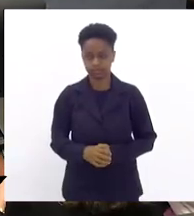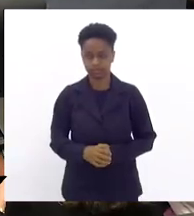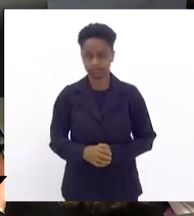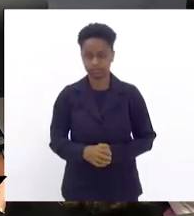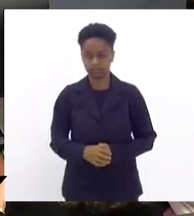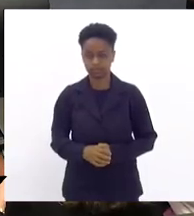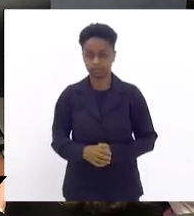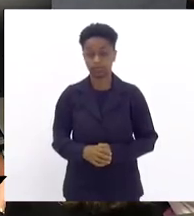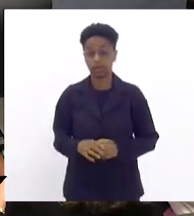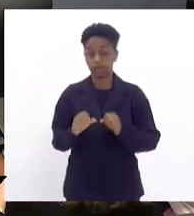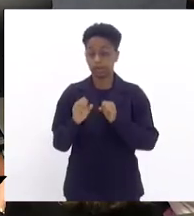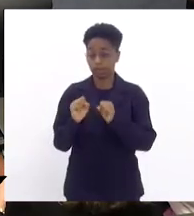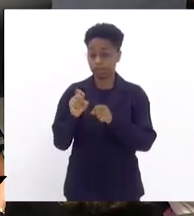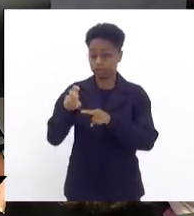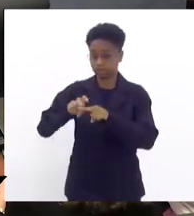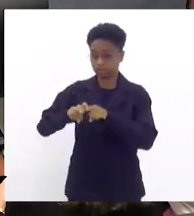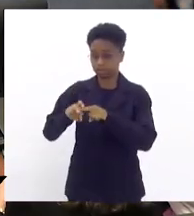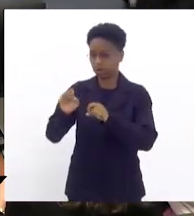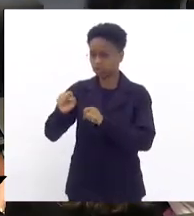Por favor, pode usar ali.